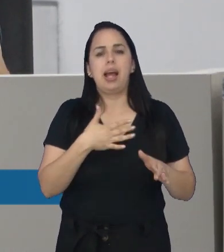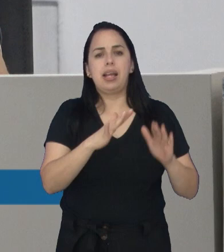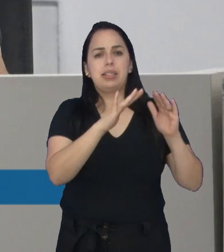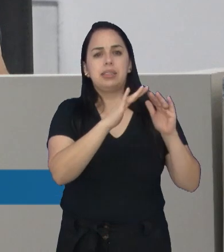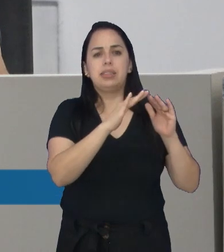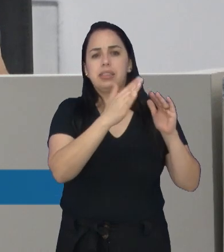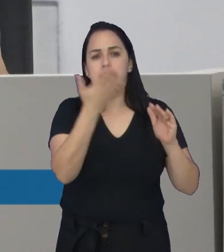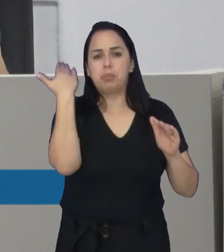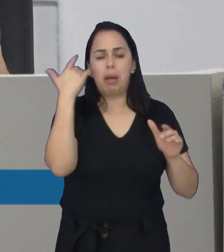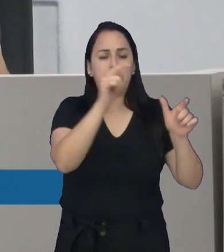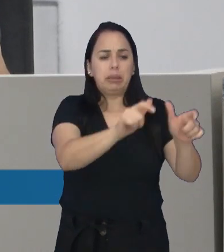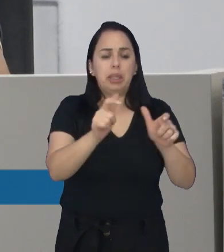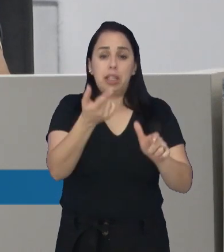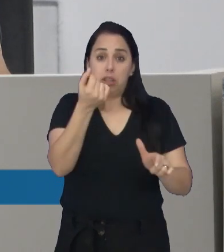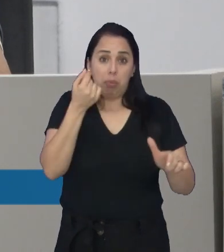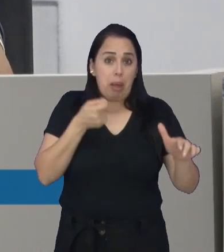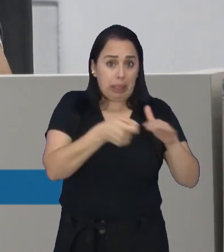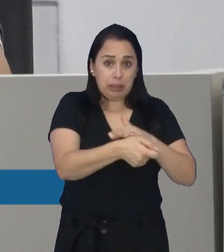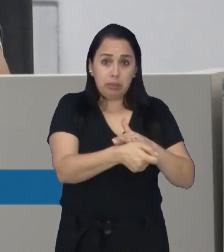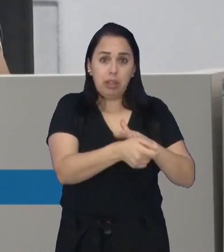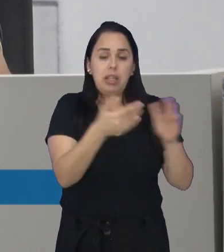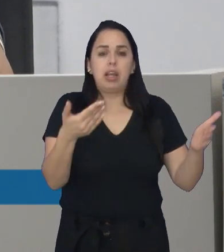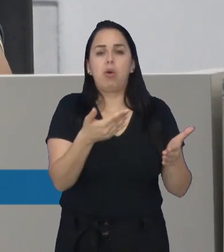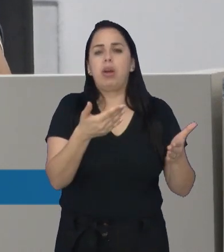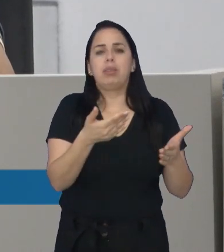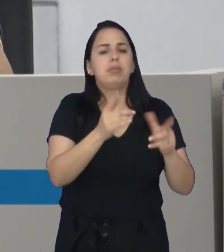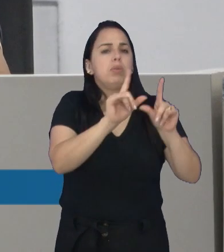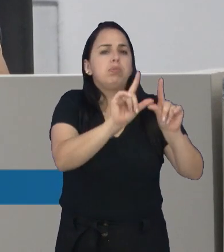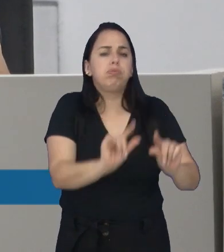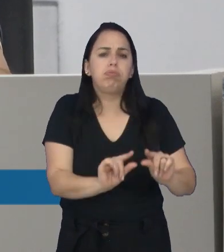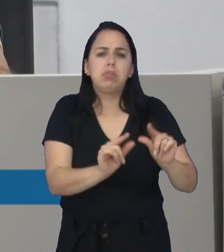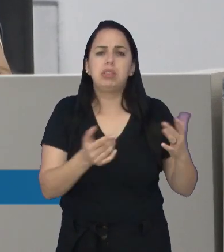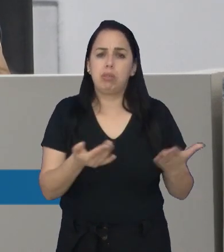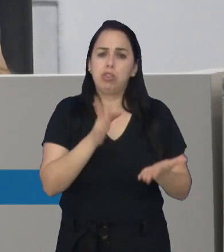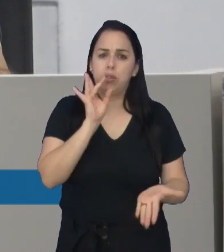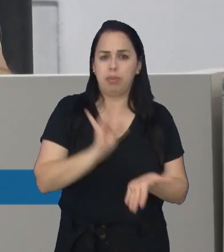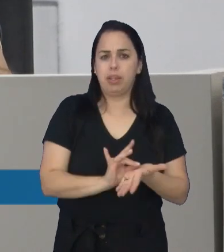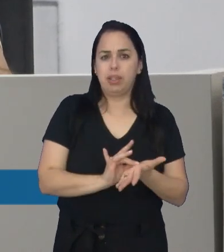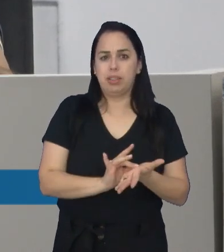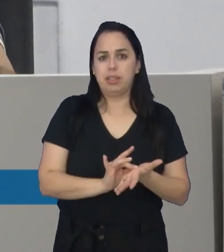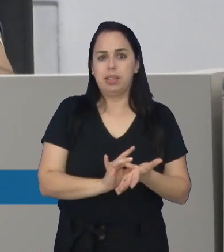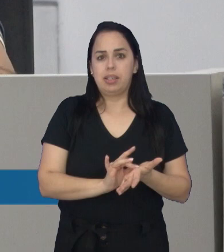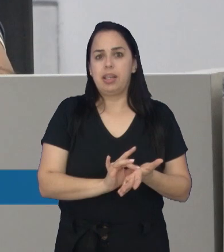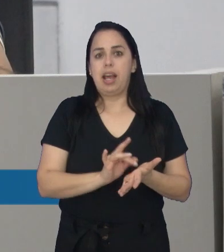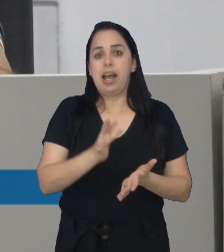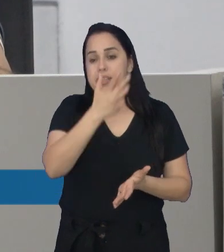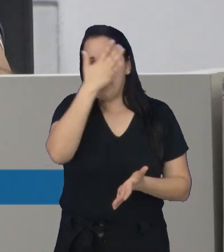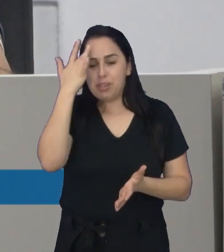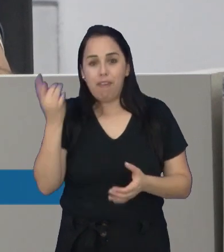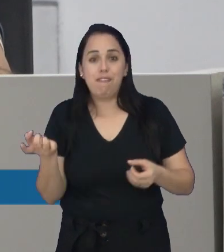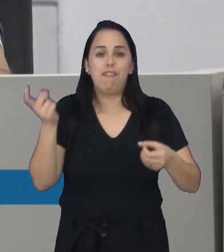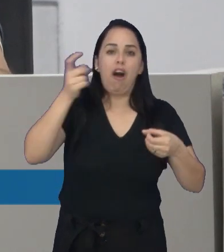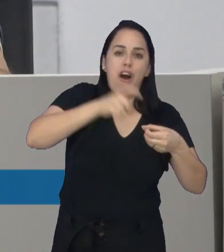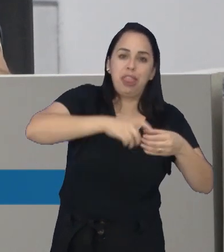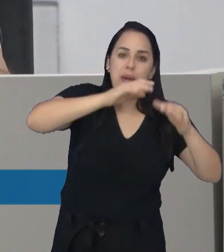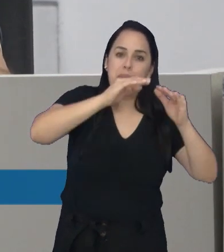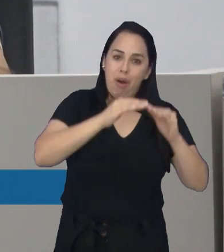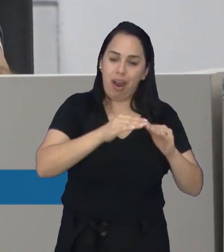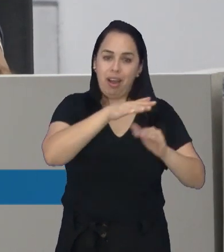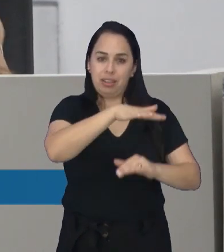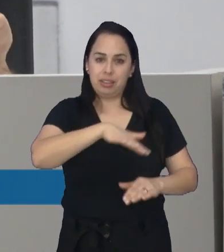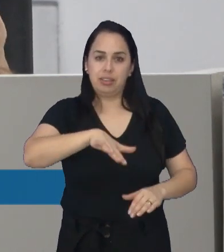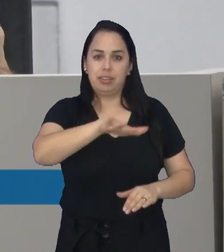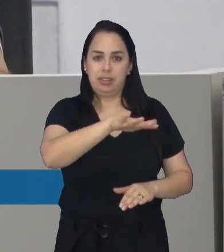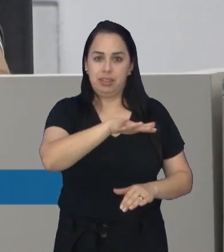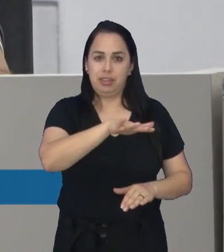tiveram investimentos antigos e que a gente quer de fato fazer com que a população volte a morar naquelas localidades Então a gente tem